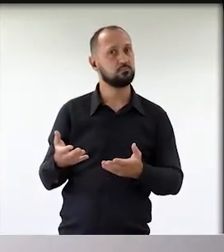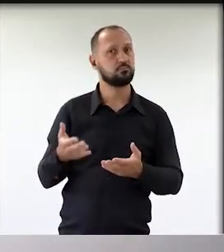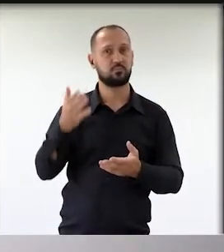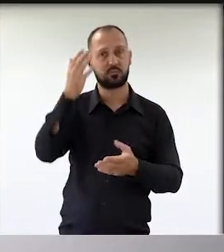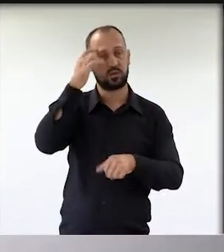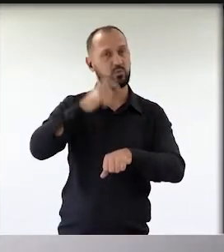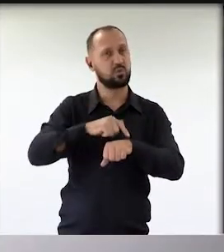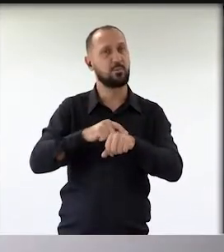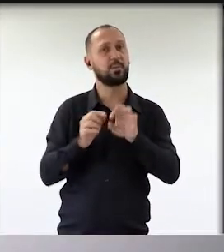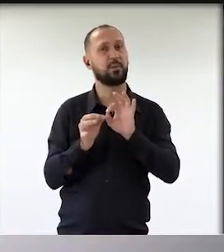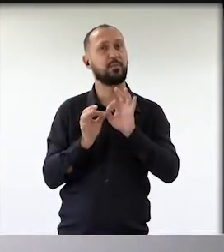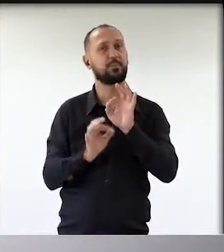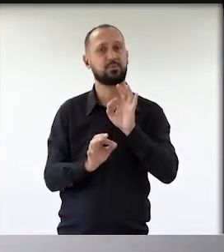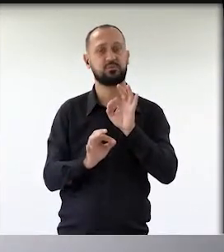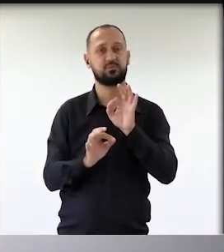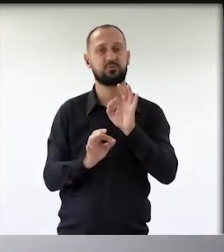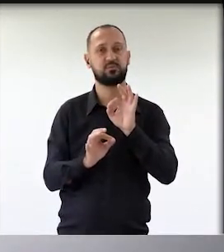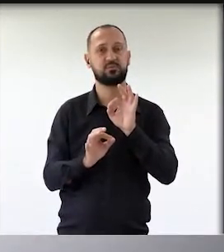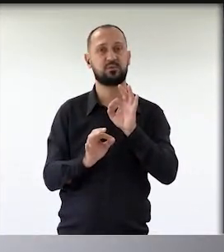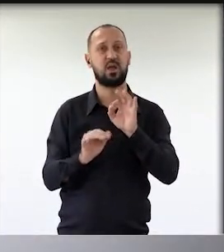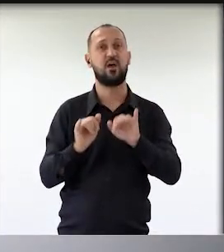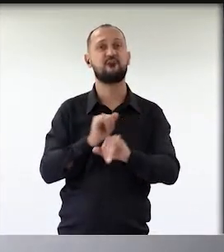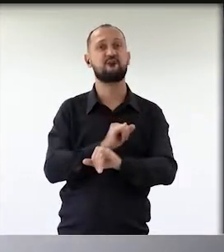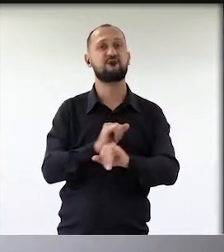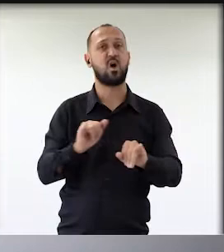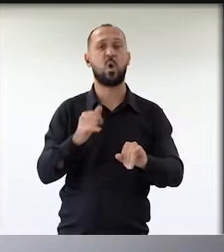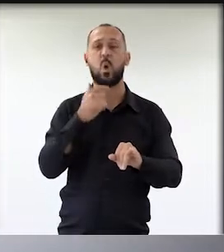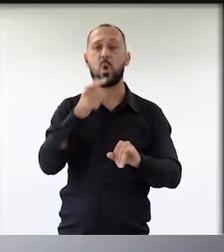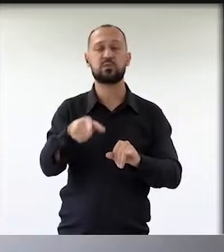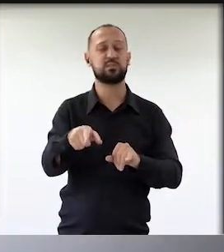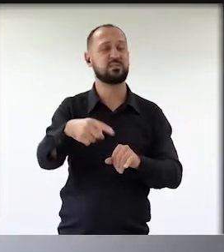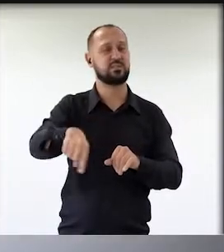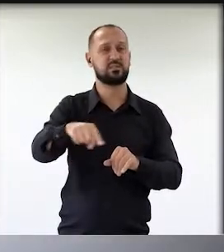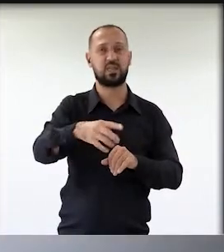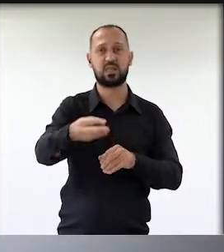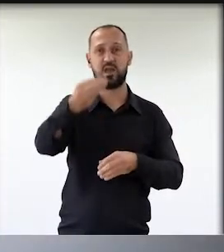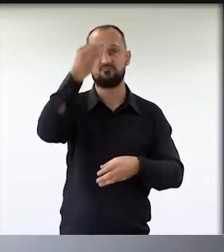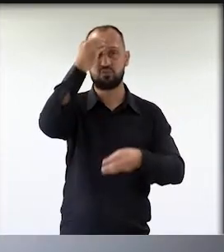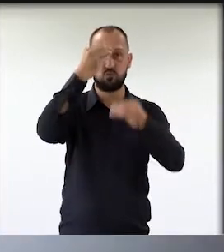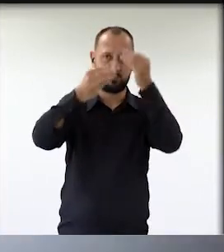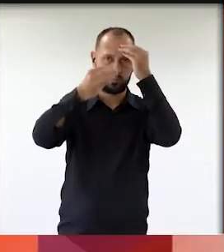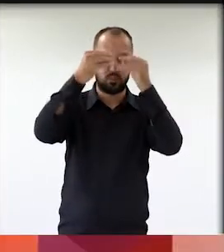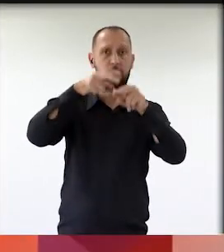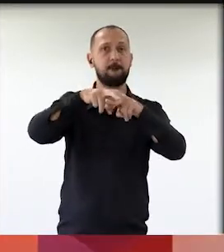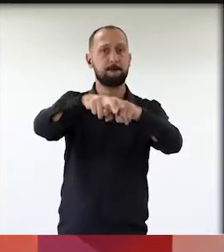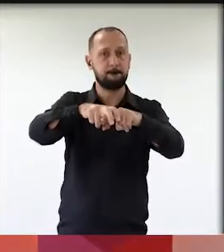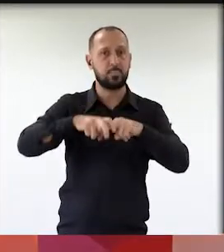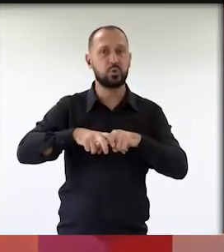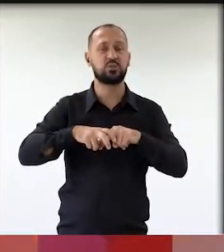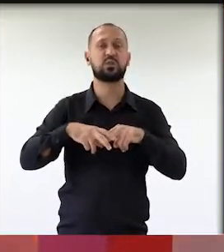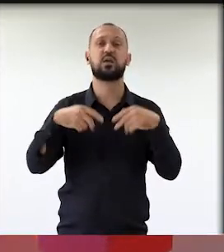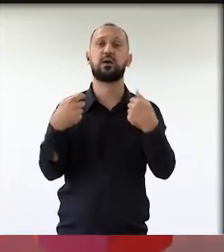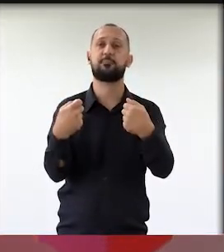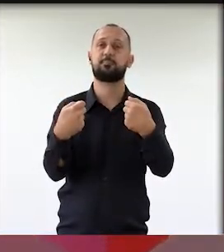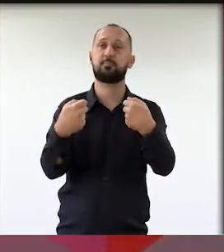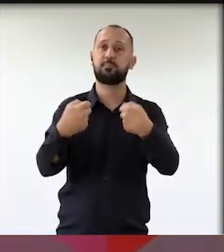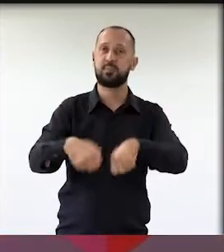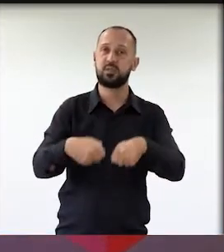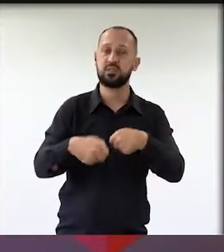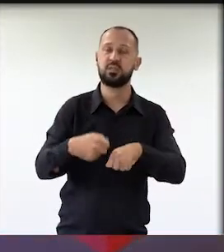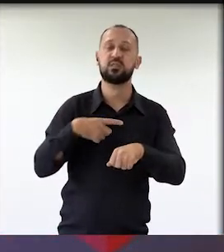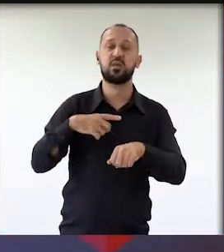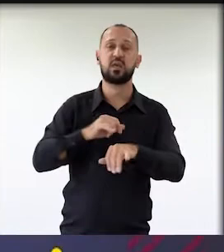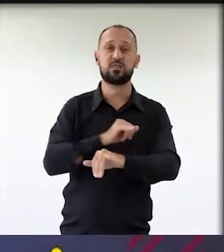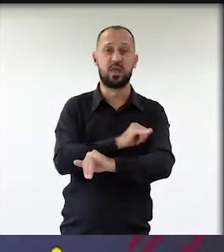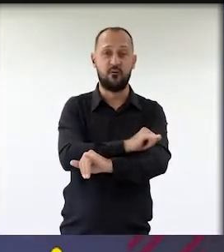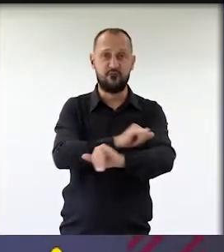sabemos que o tempo é muito curto, as informações acabam não sendo assimiladas corretamente, então é por isso que a gente